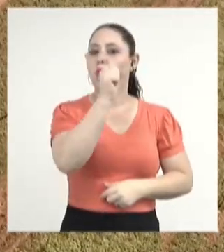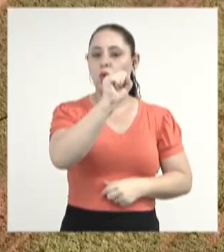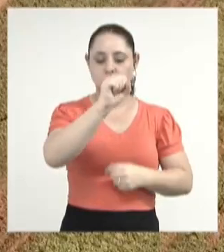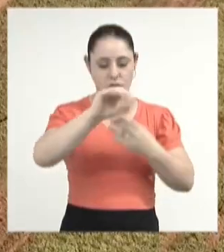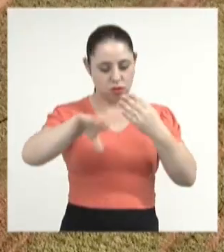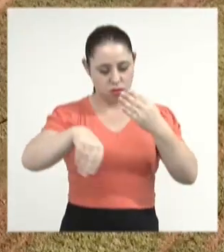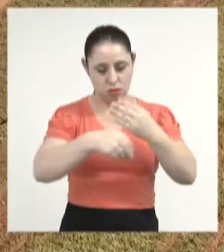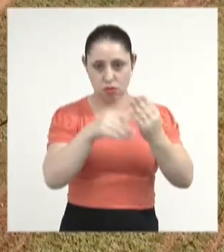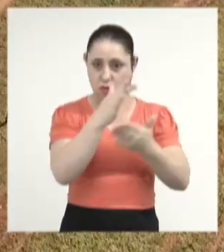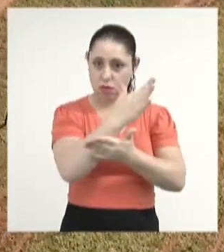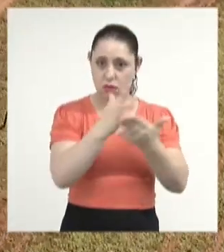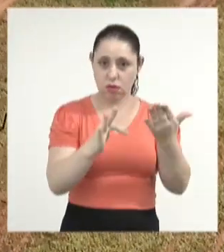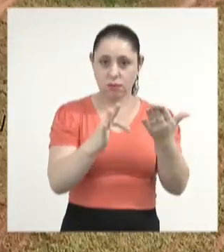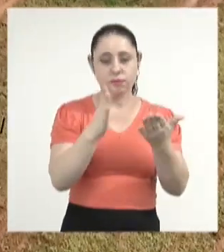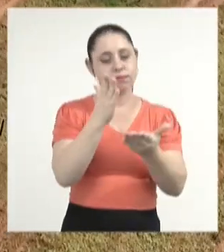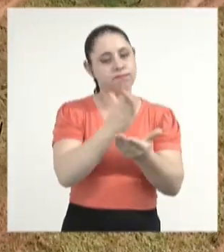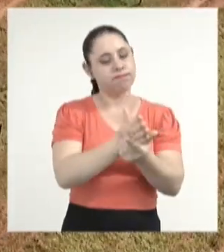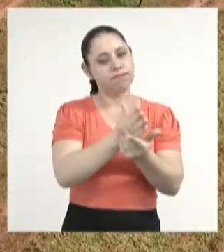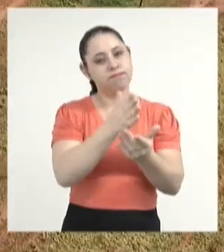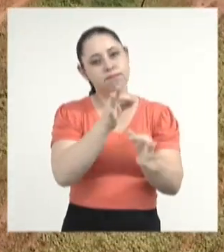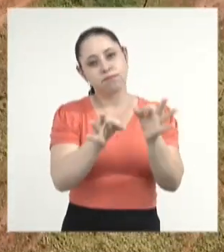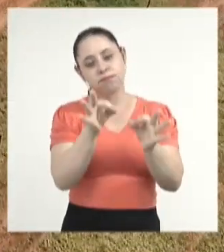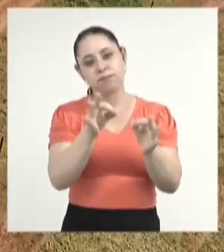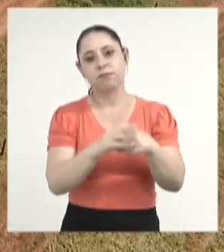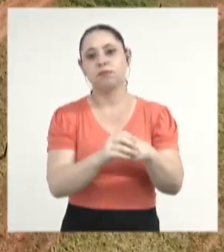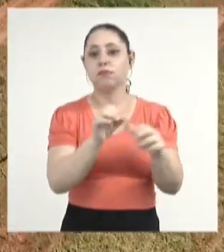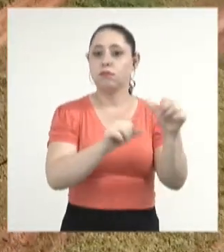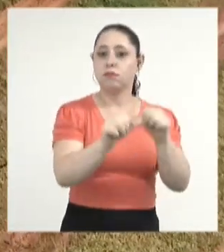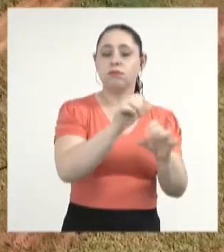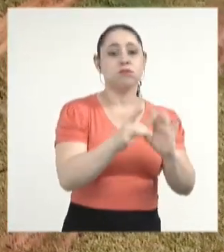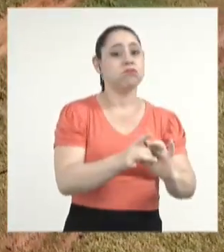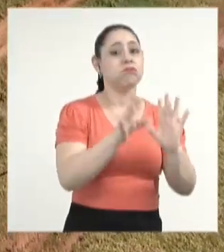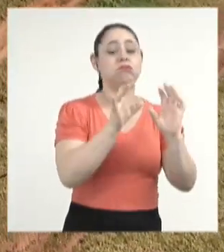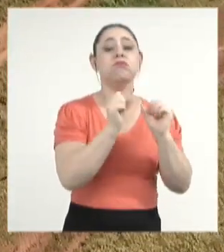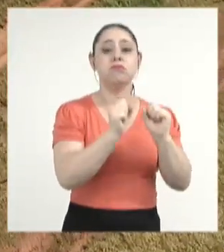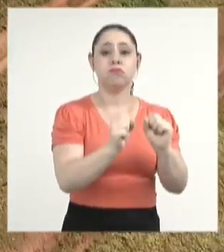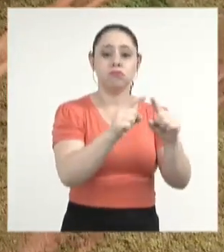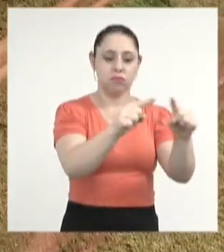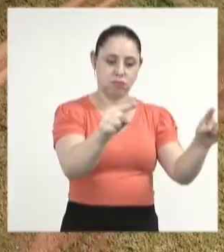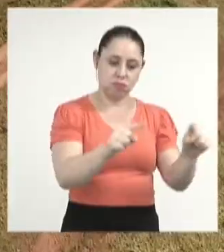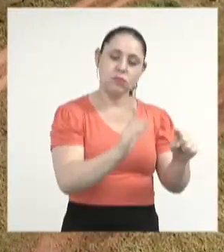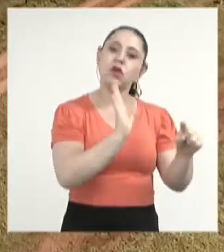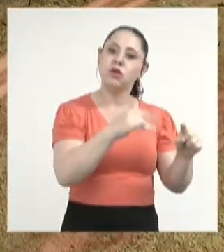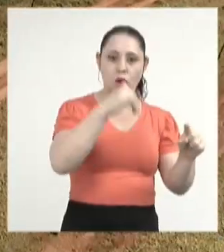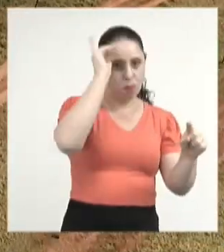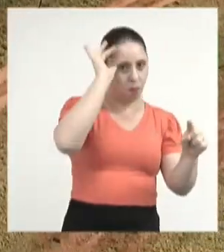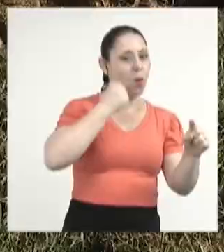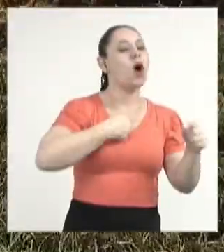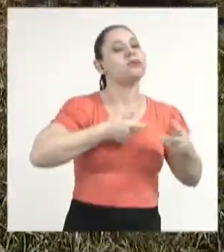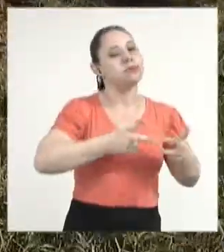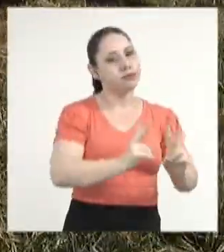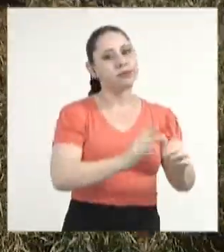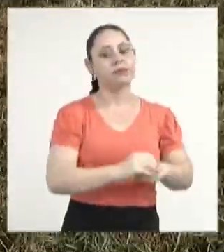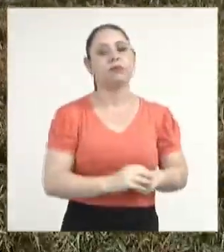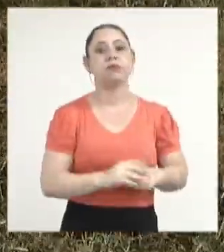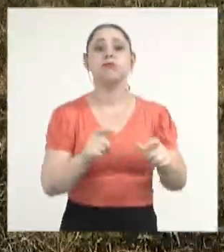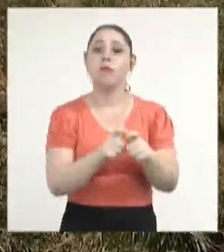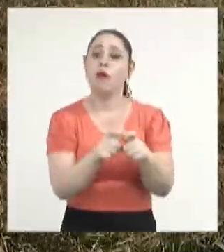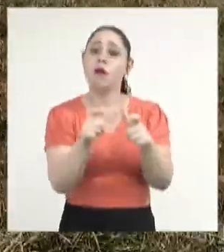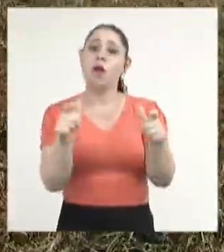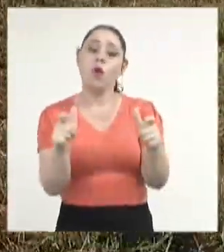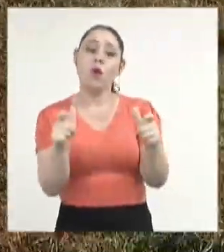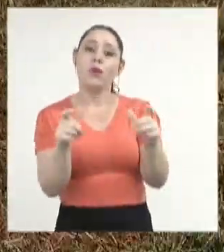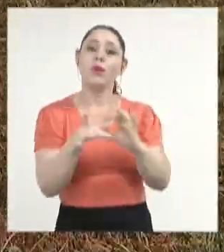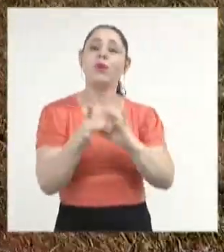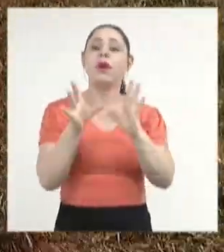foram incluídas no texto ao longo da tramitação. Entre as mudanças está a permissão do confinamento já instalado e licenciado, além da ampliação